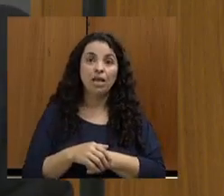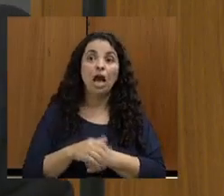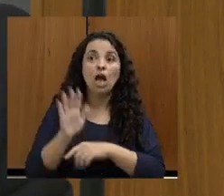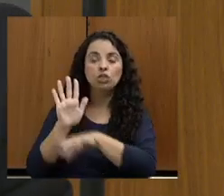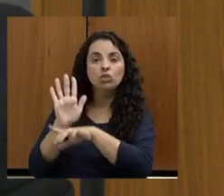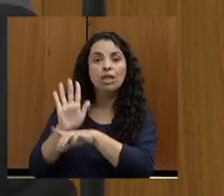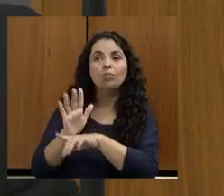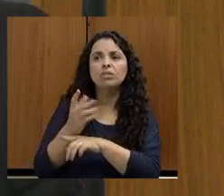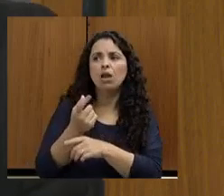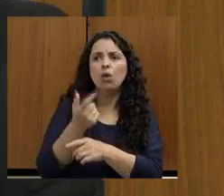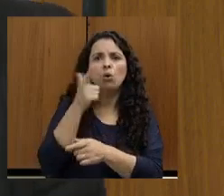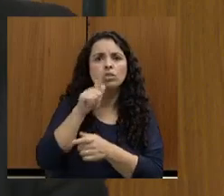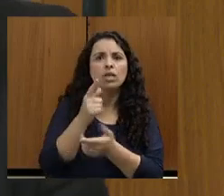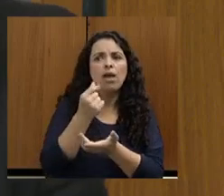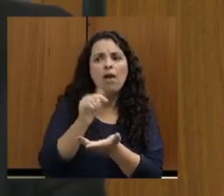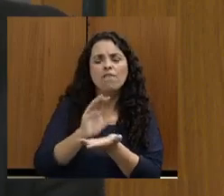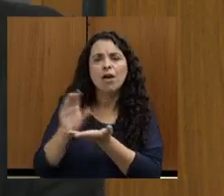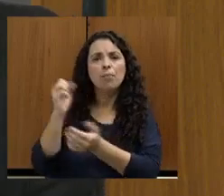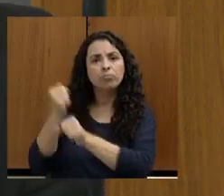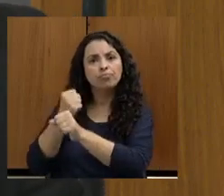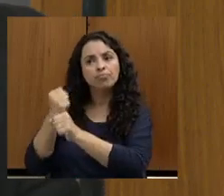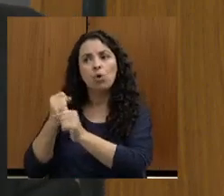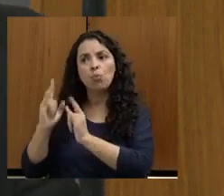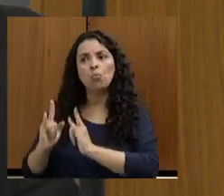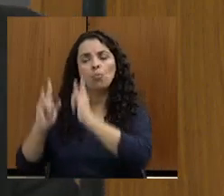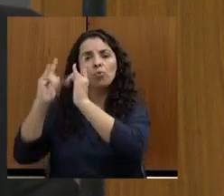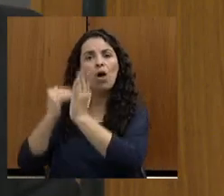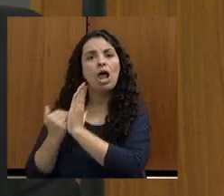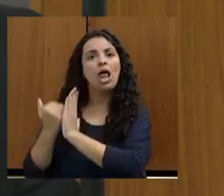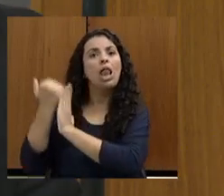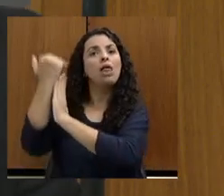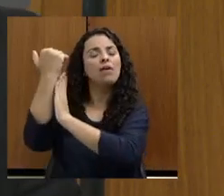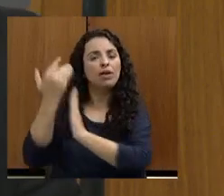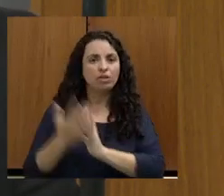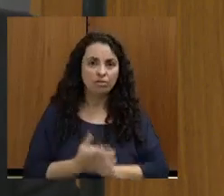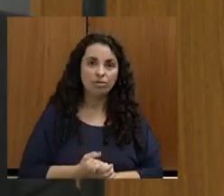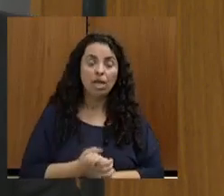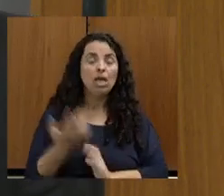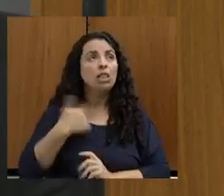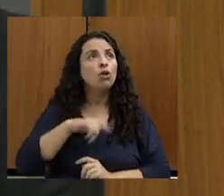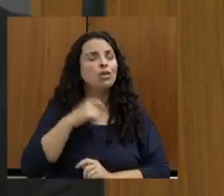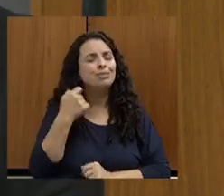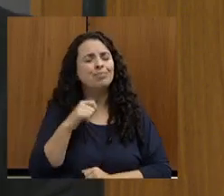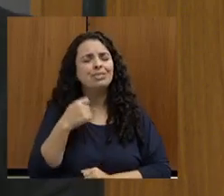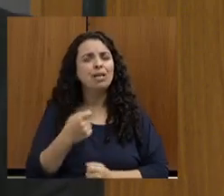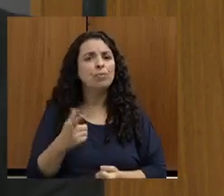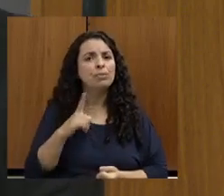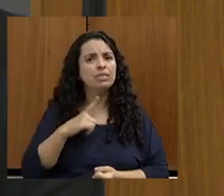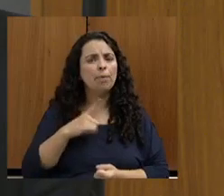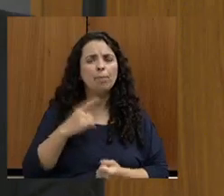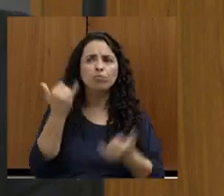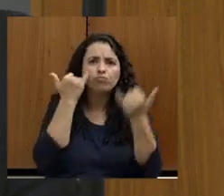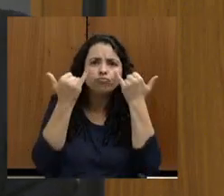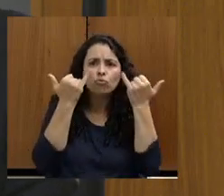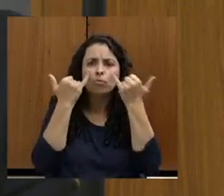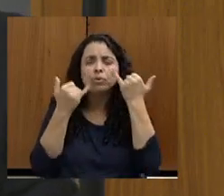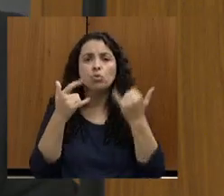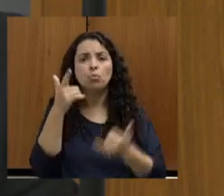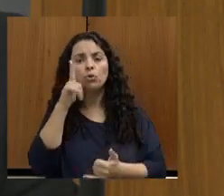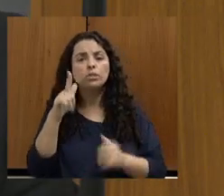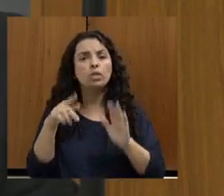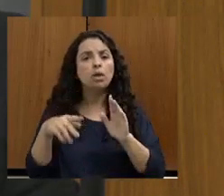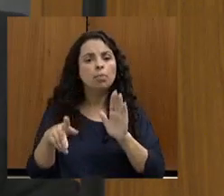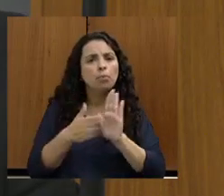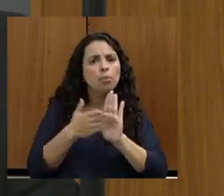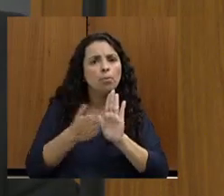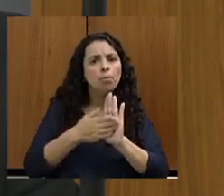primeiramente para o colégio, que é a nossa representada, é com quem a gente tem que estar inteirado para poder ser propositivo, e com